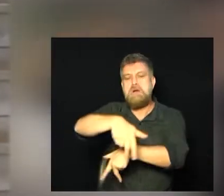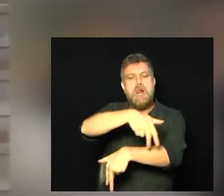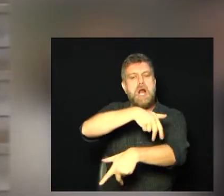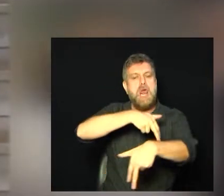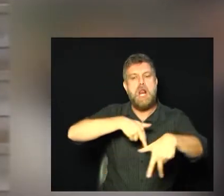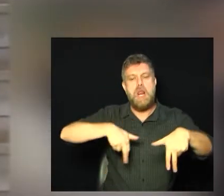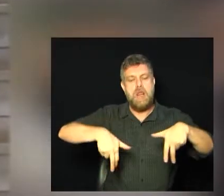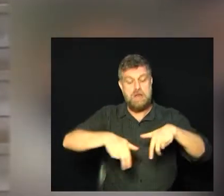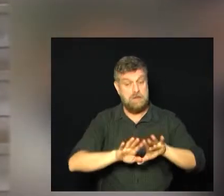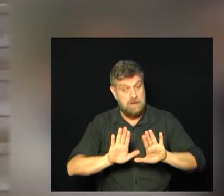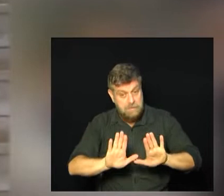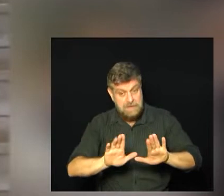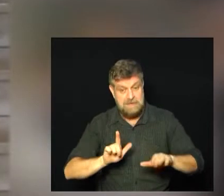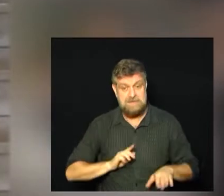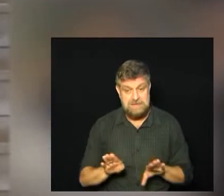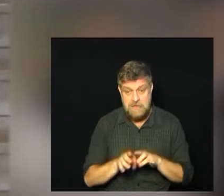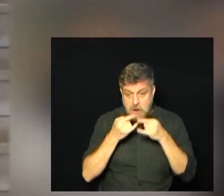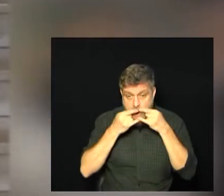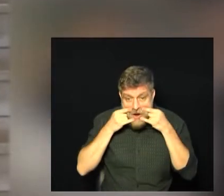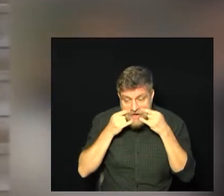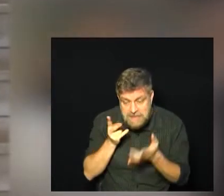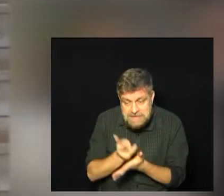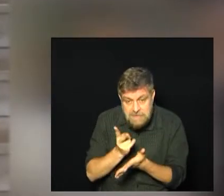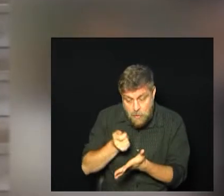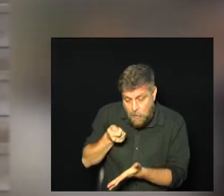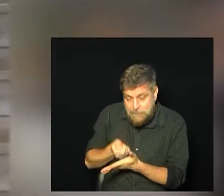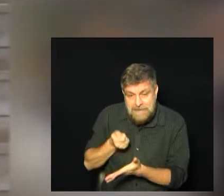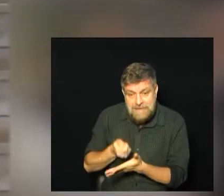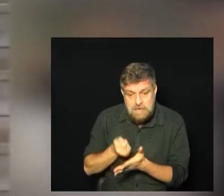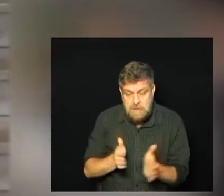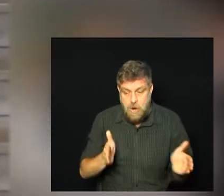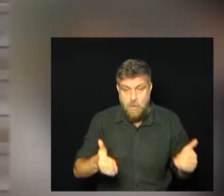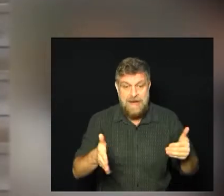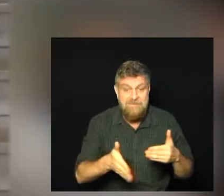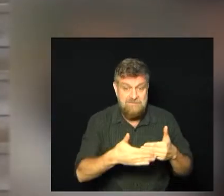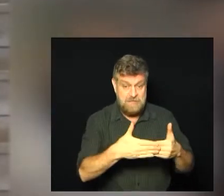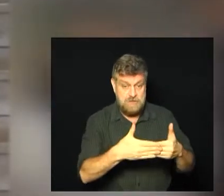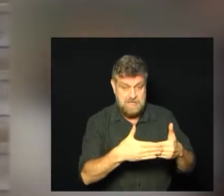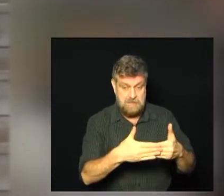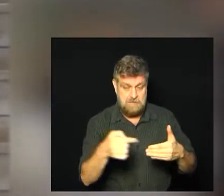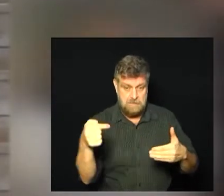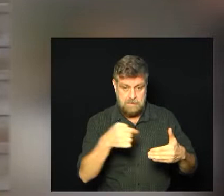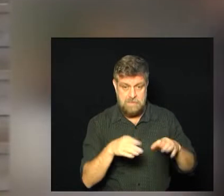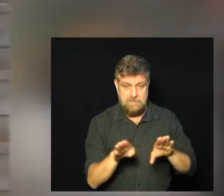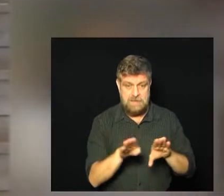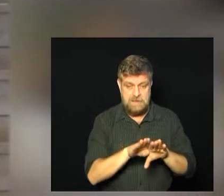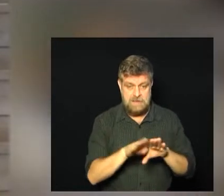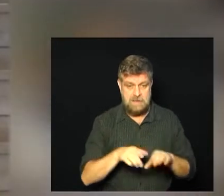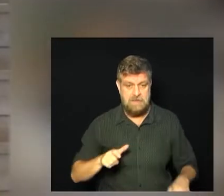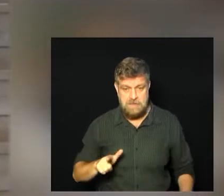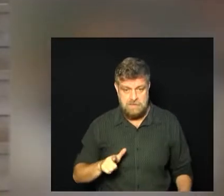livre. No entanto, o uso de máscara continuará sendo obrigatório nas áreas internas e para as